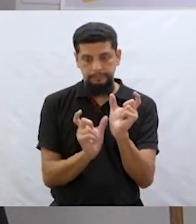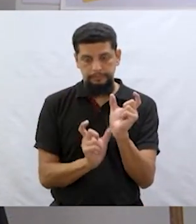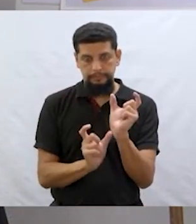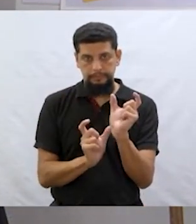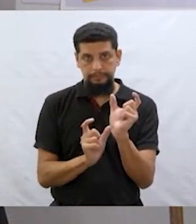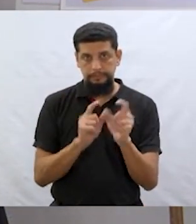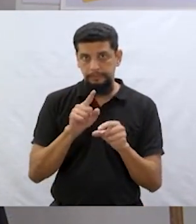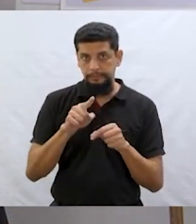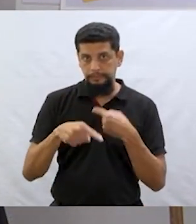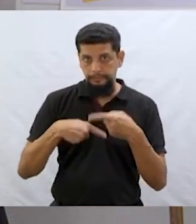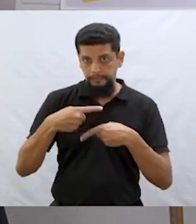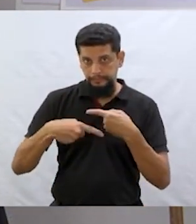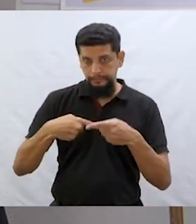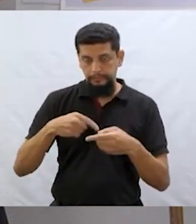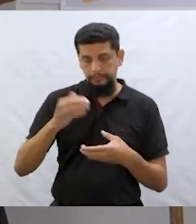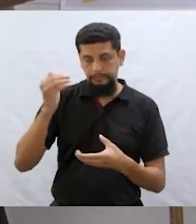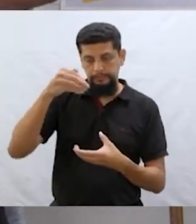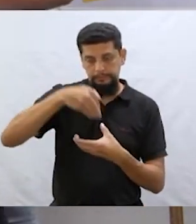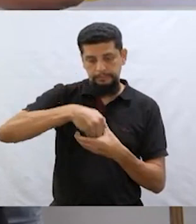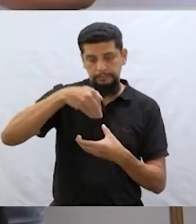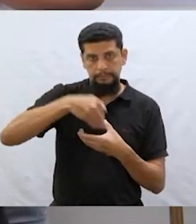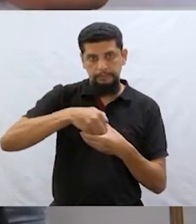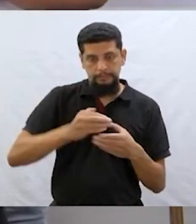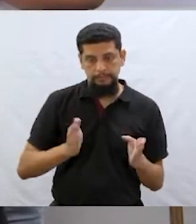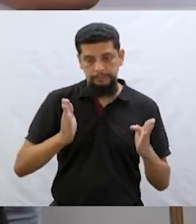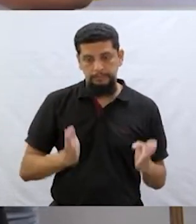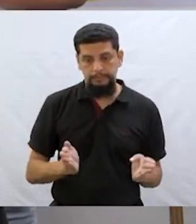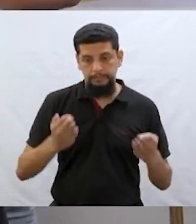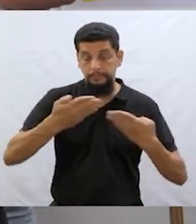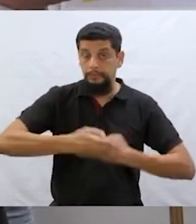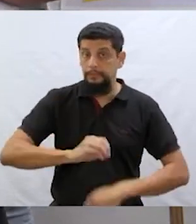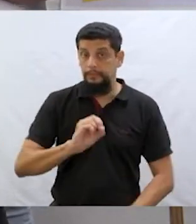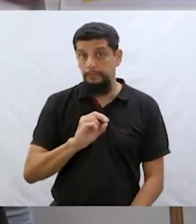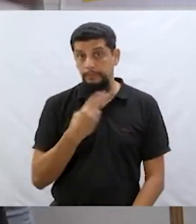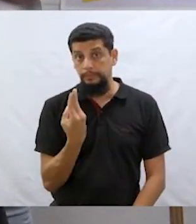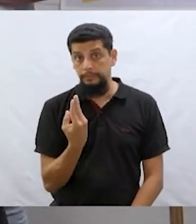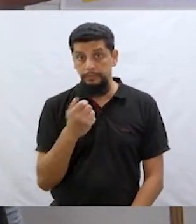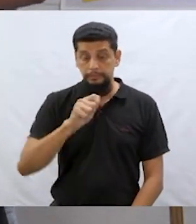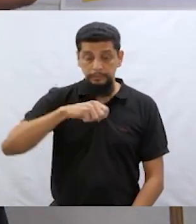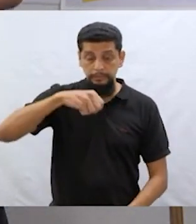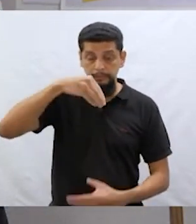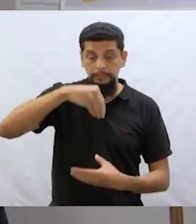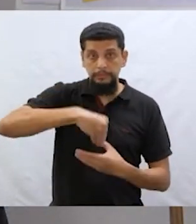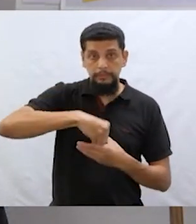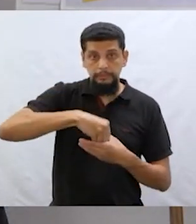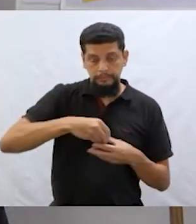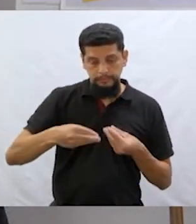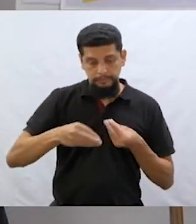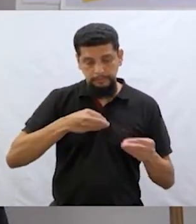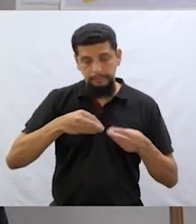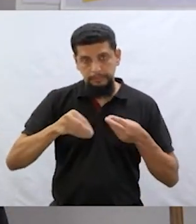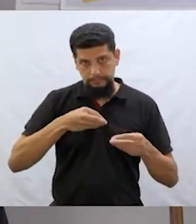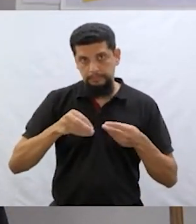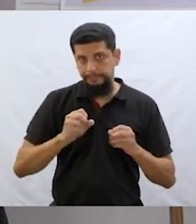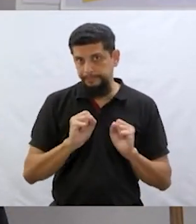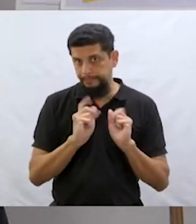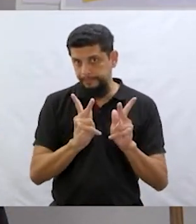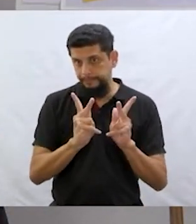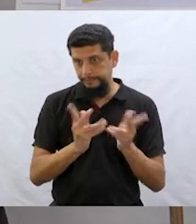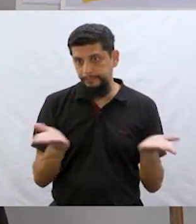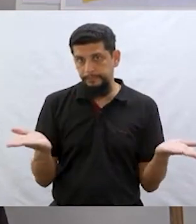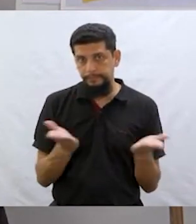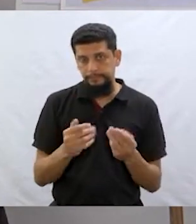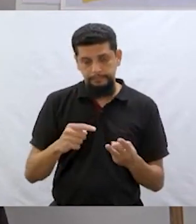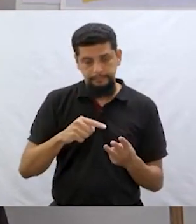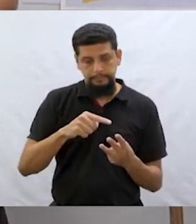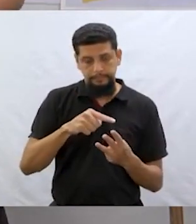você vai guardar lá no seu pacotinho ou na sua caixinha, o que você preparou lá para guardar.